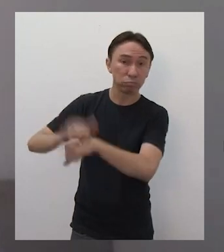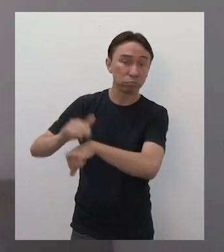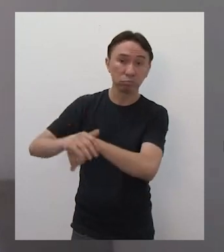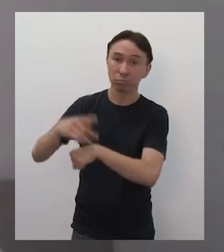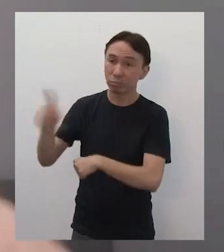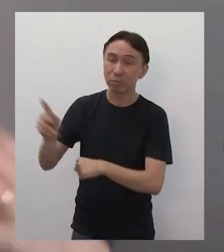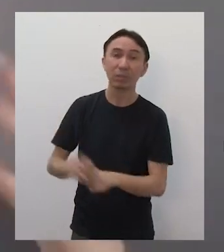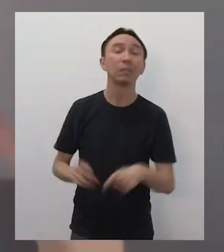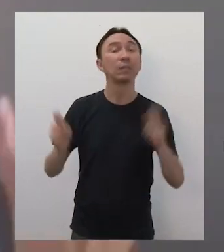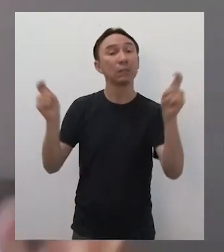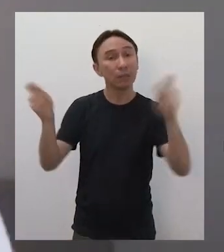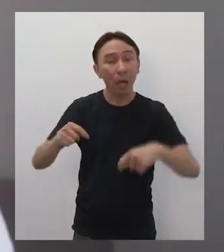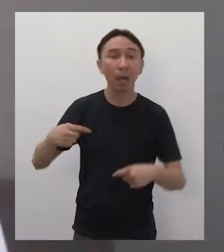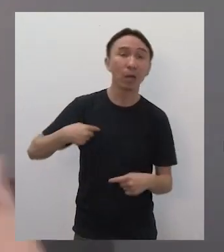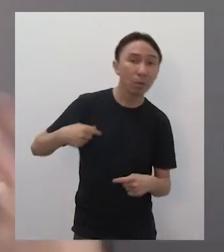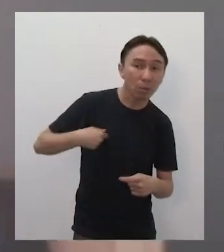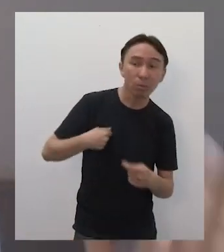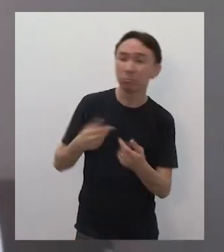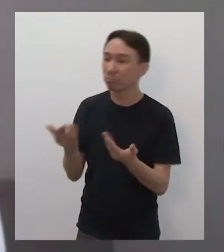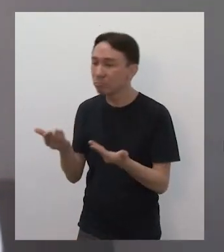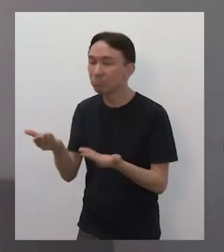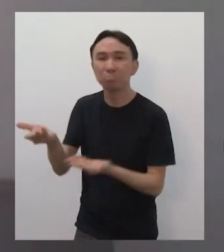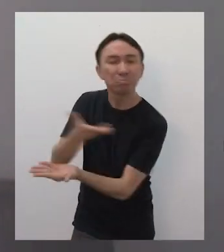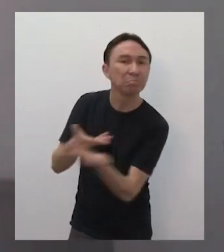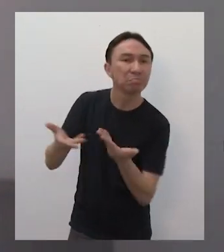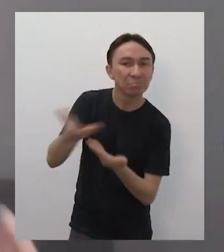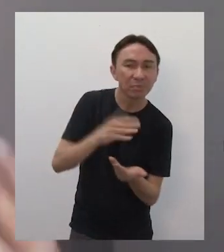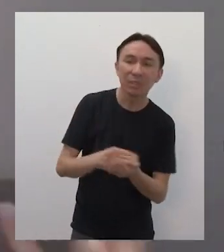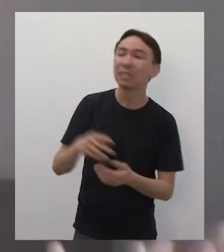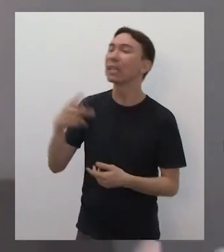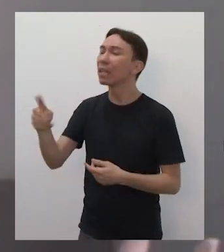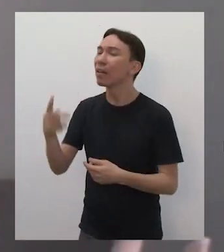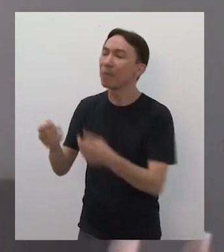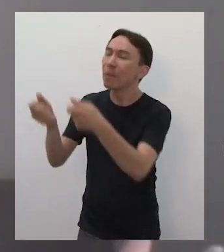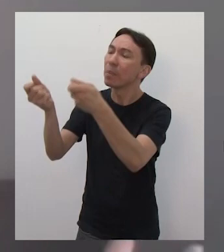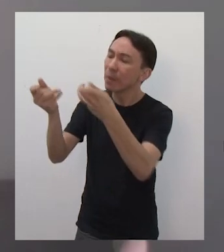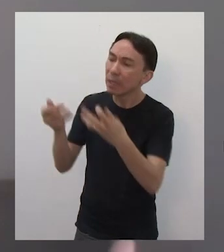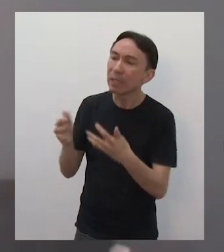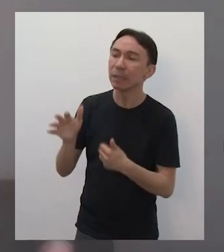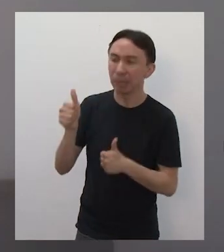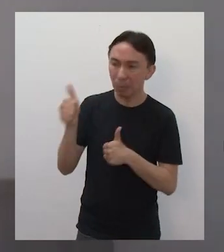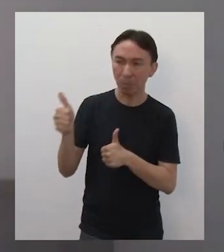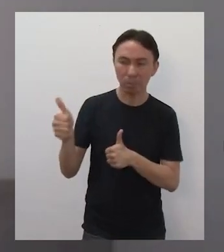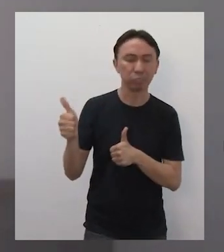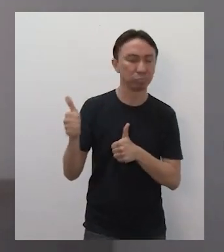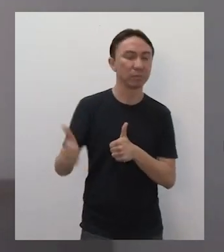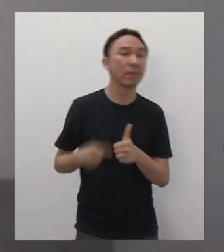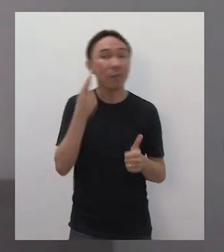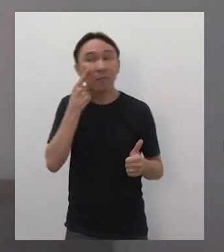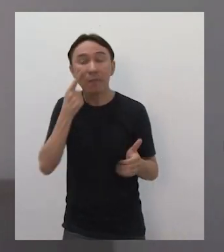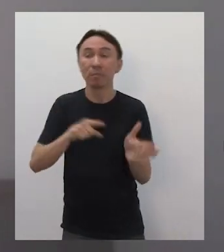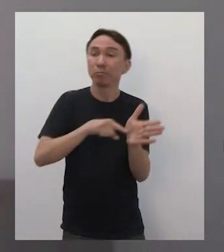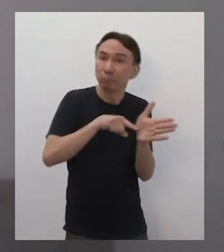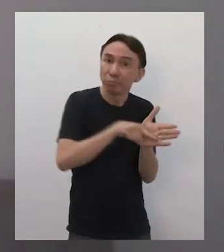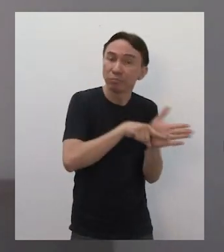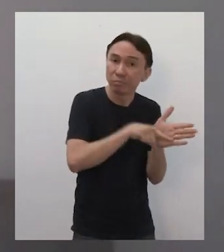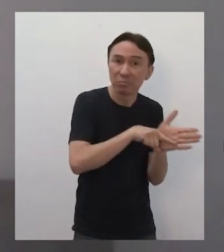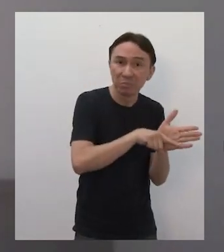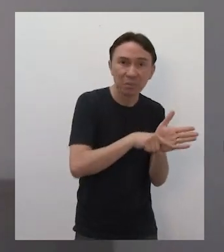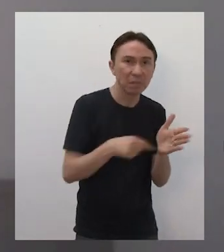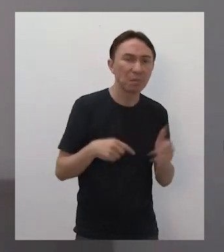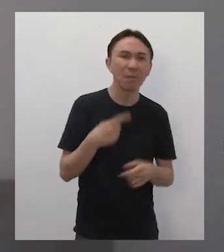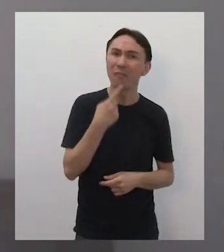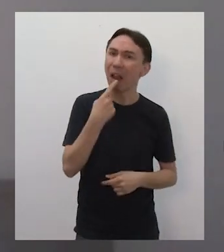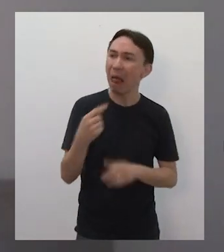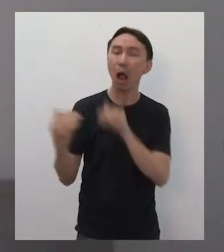o outro, que eu vou pesquisar, de repente, o que a pessoa falou, eu não preciso na hora falar concordo com você ou não concordo com você,